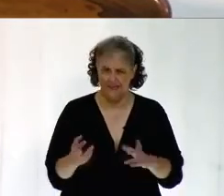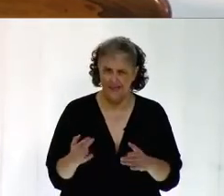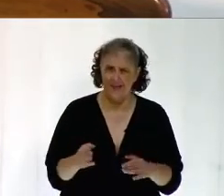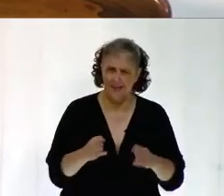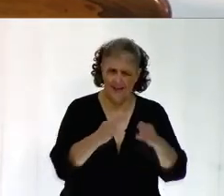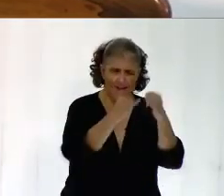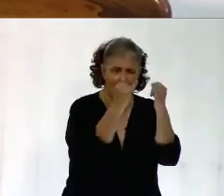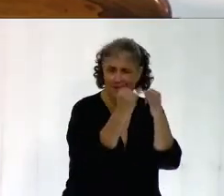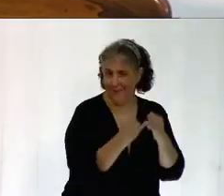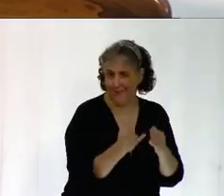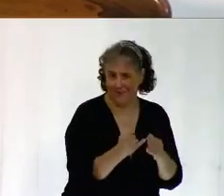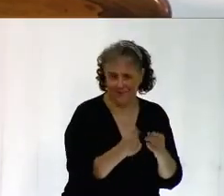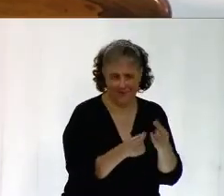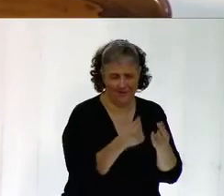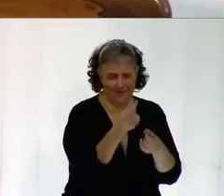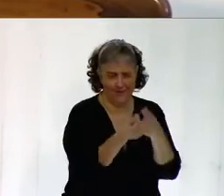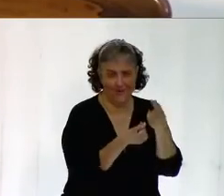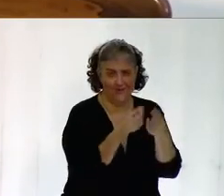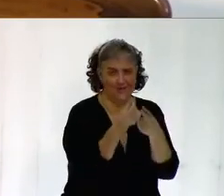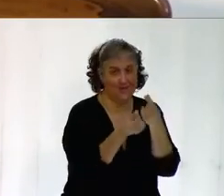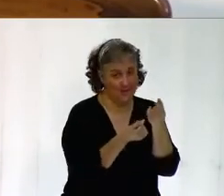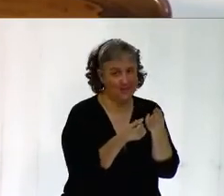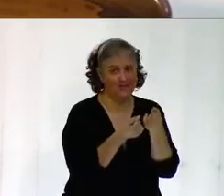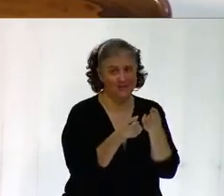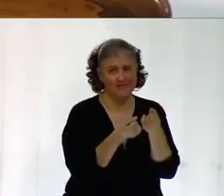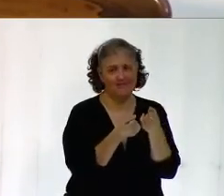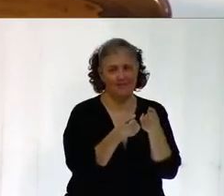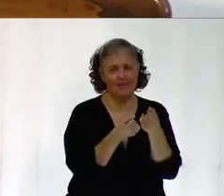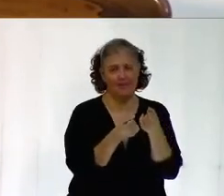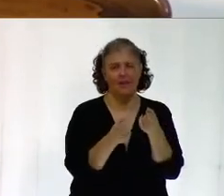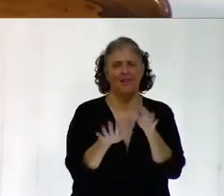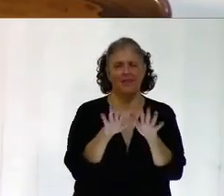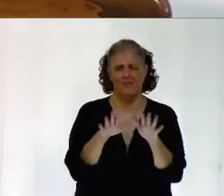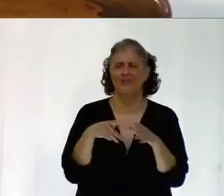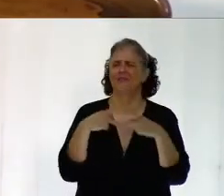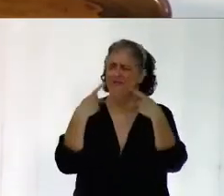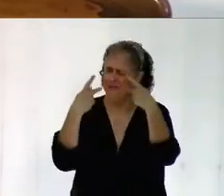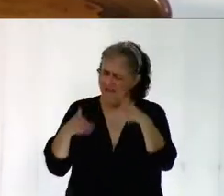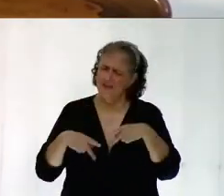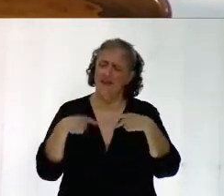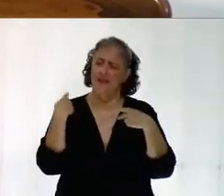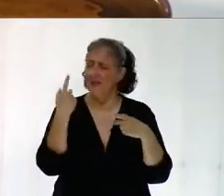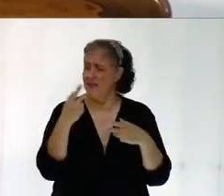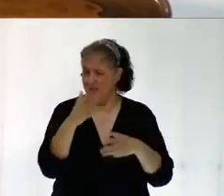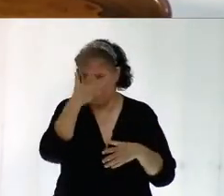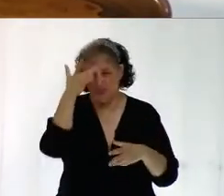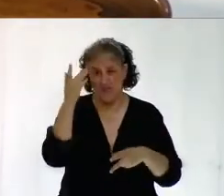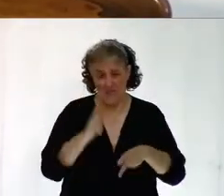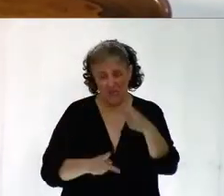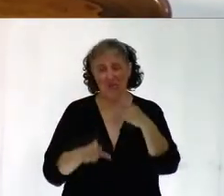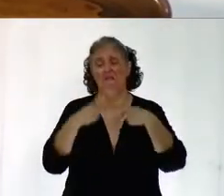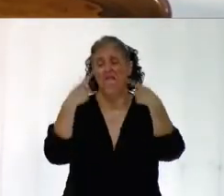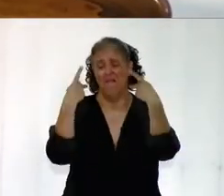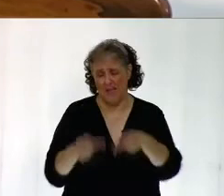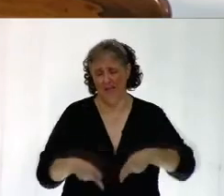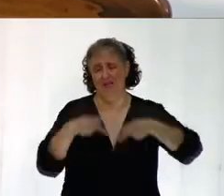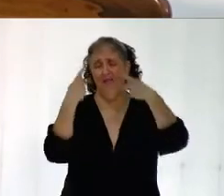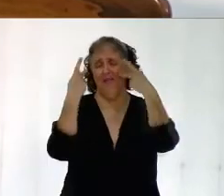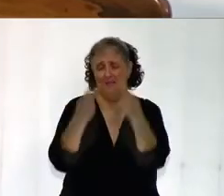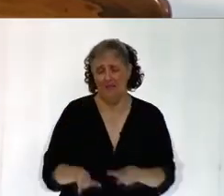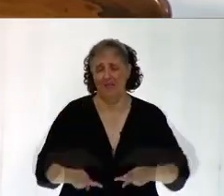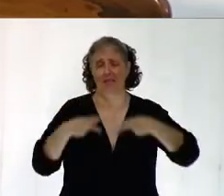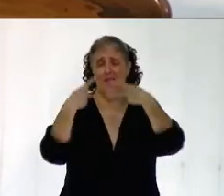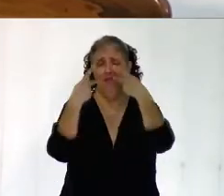que coisa triste é ver as pessoas o tempo inteiro falando de dinheiro até mesmo quando são reconhecidas nas suas profissões